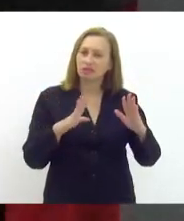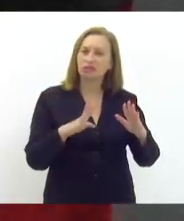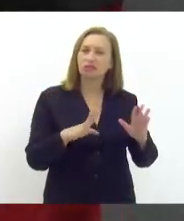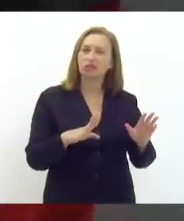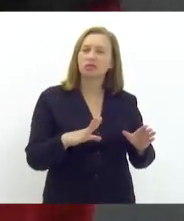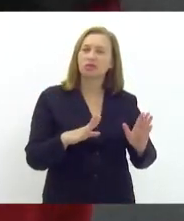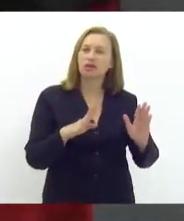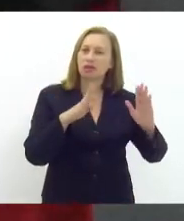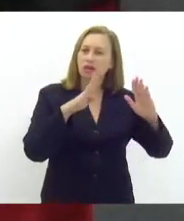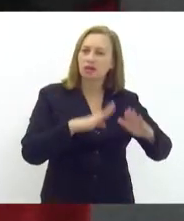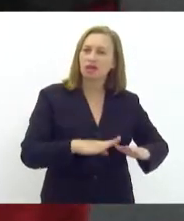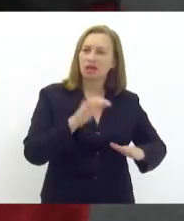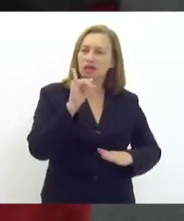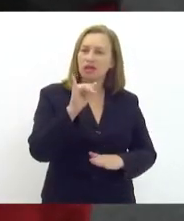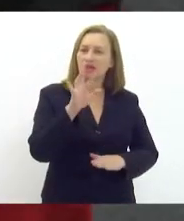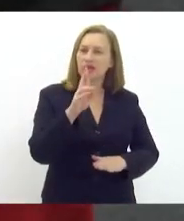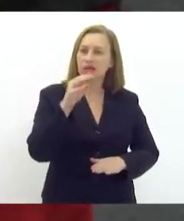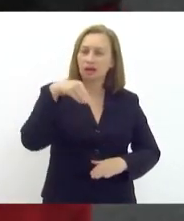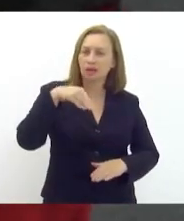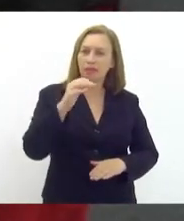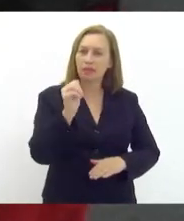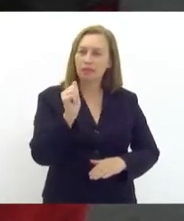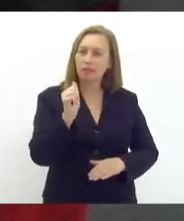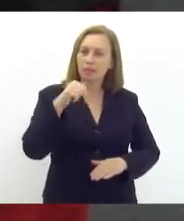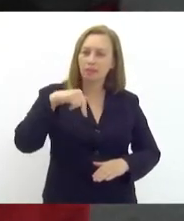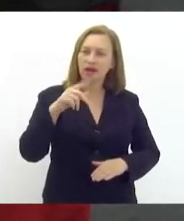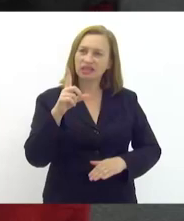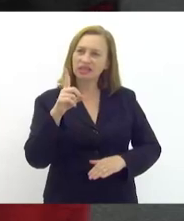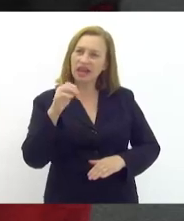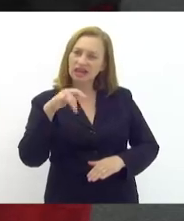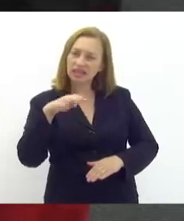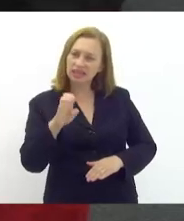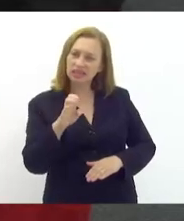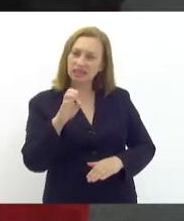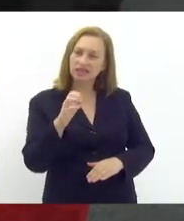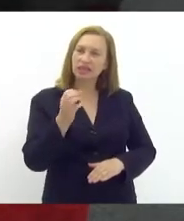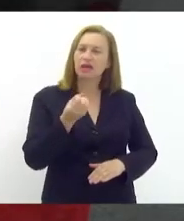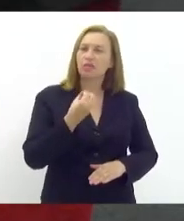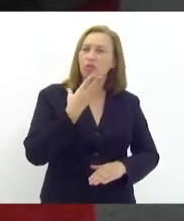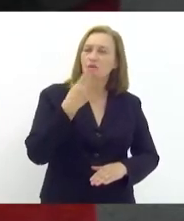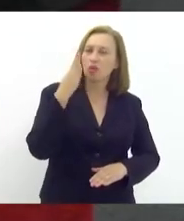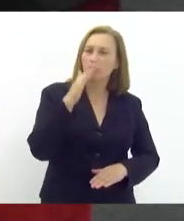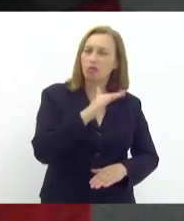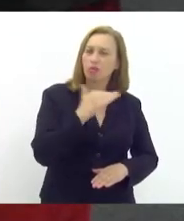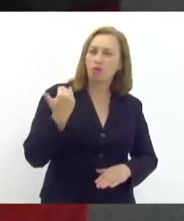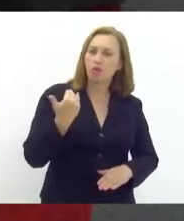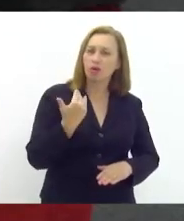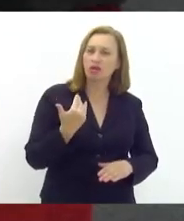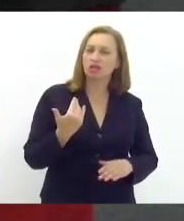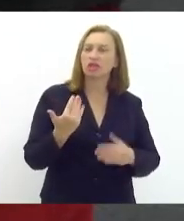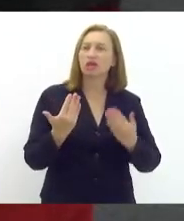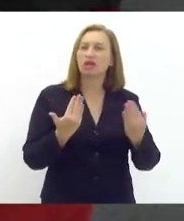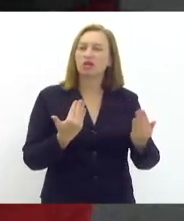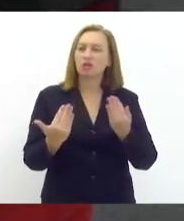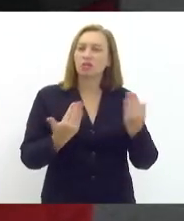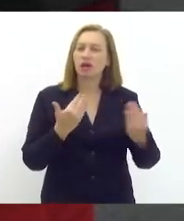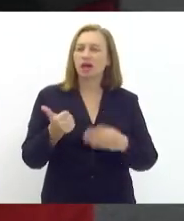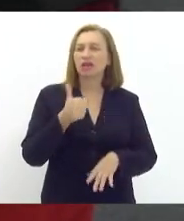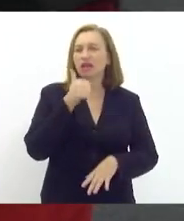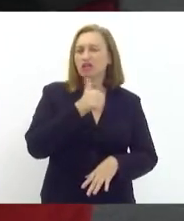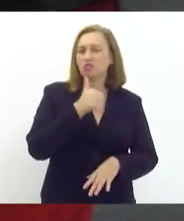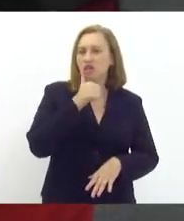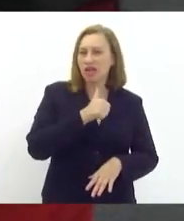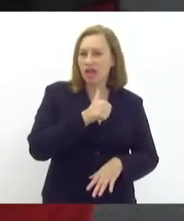Luiz Paulo eram feitos basicamente de mulheres escravizadas e recém Libertas que vendiam os seus